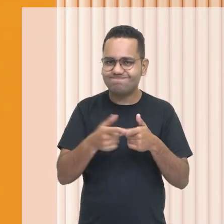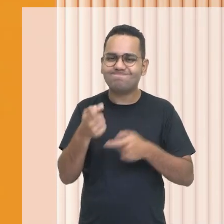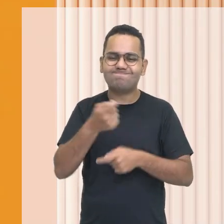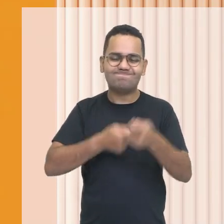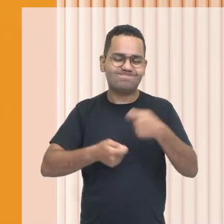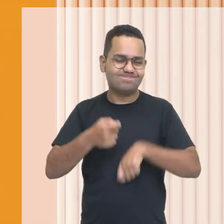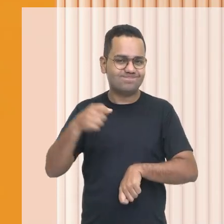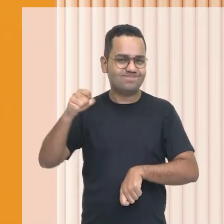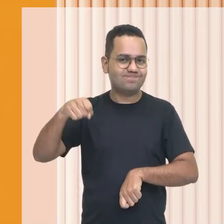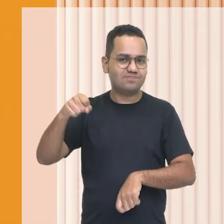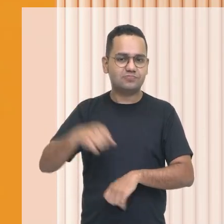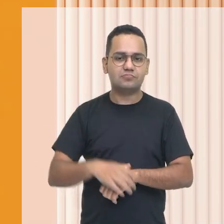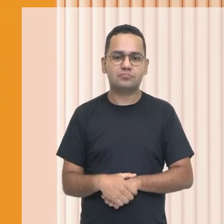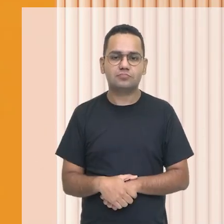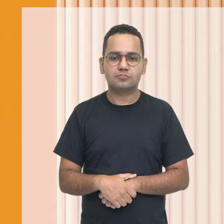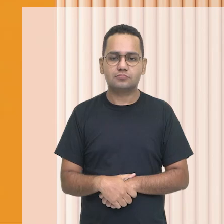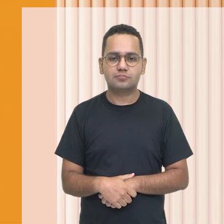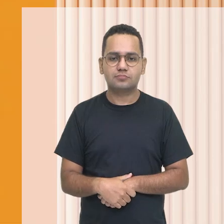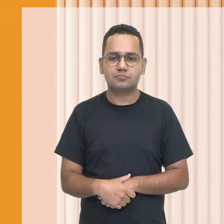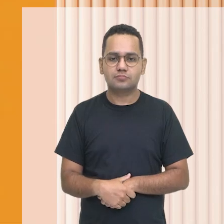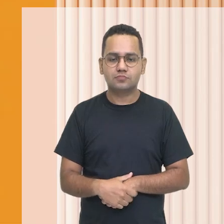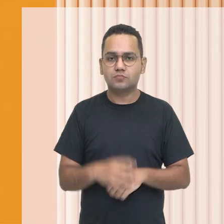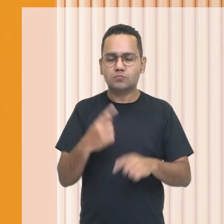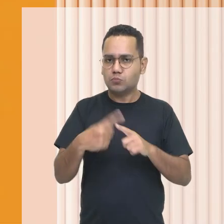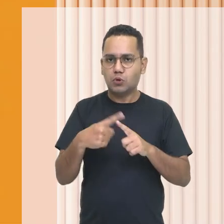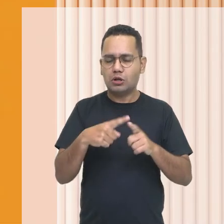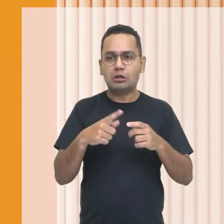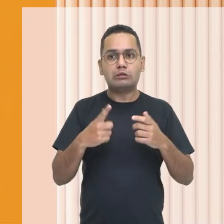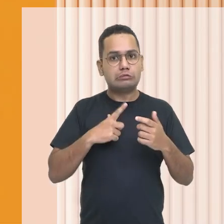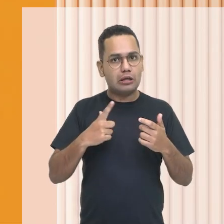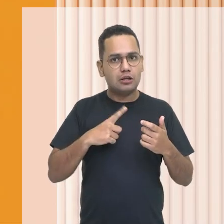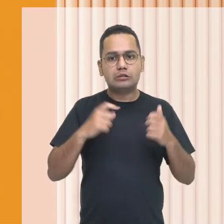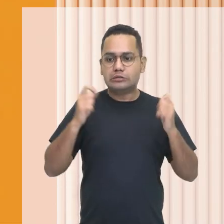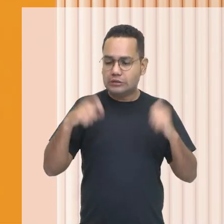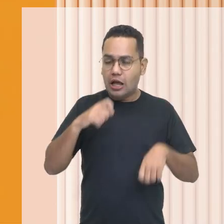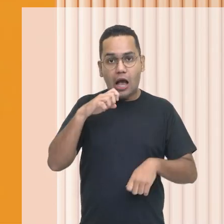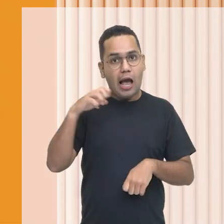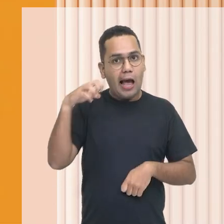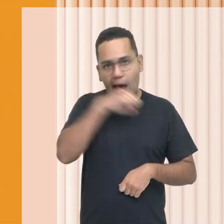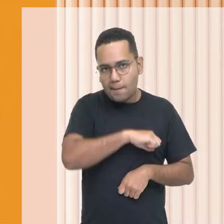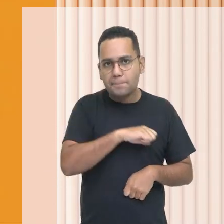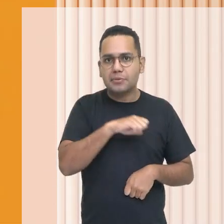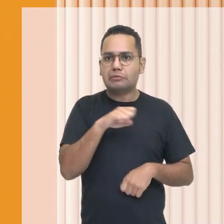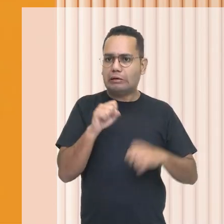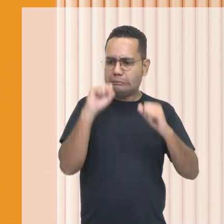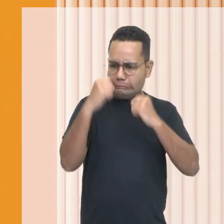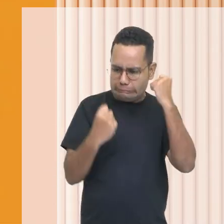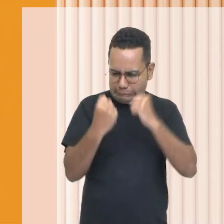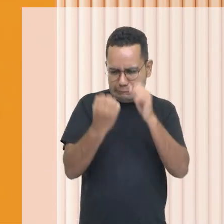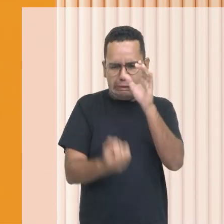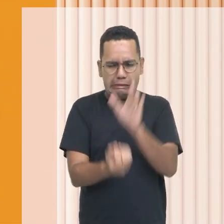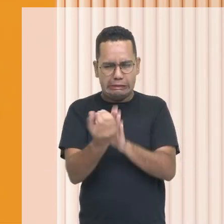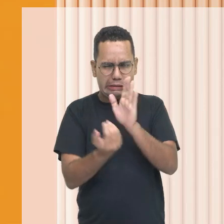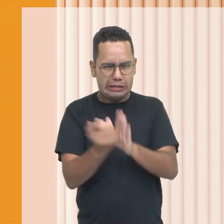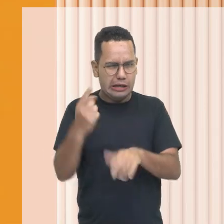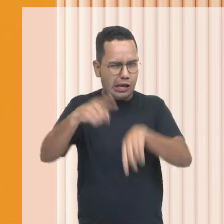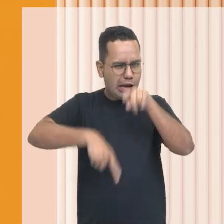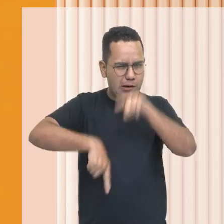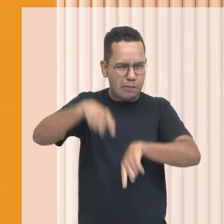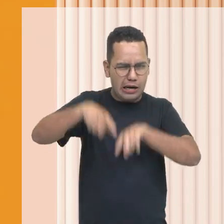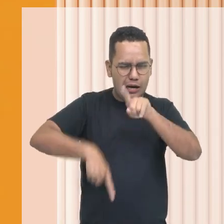literalmente, ter um boom econômico de produtos industriais,